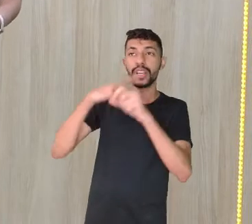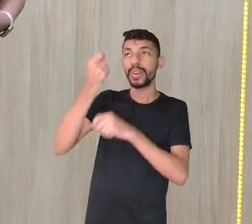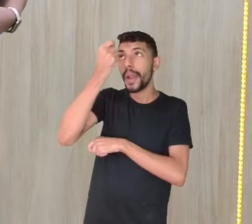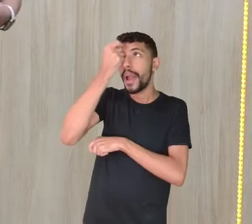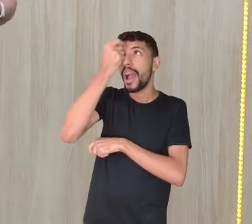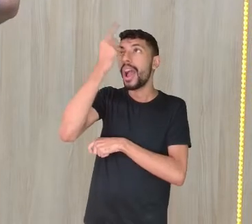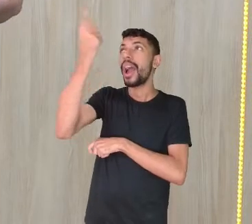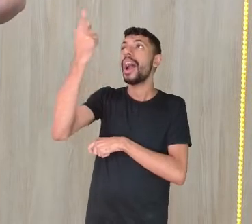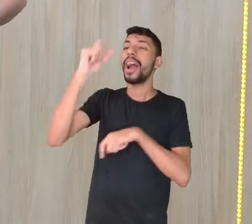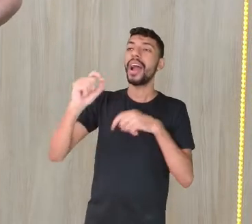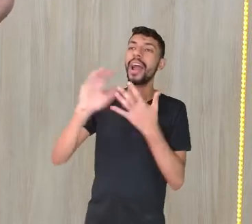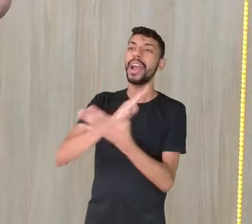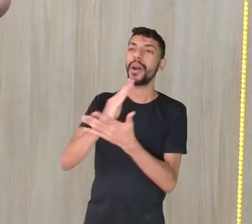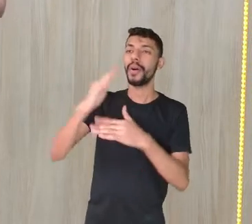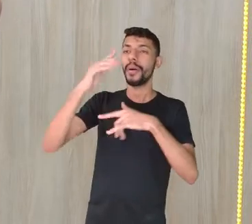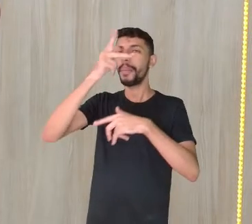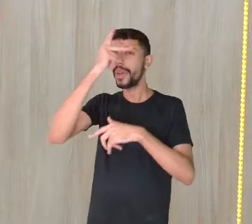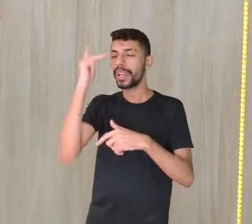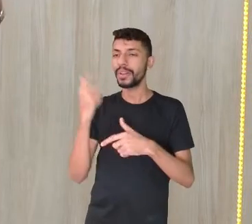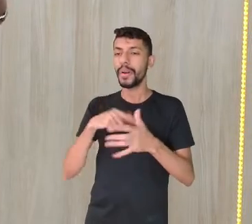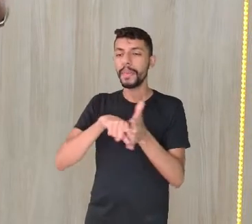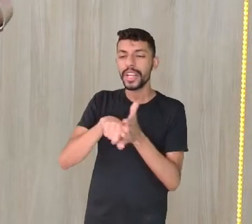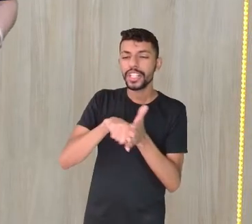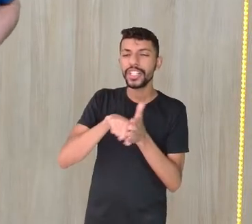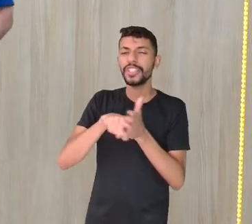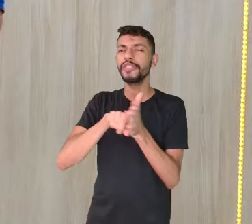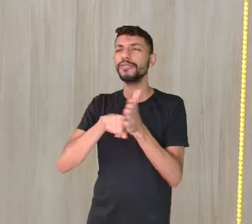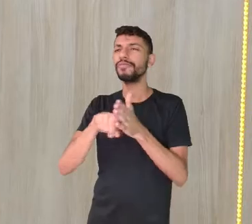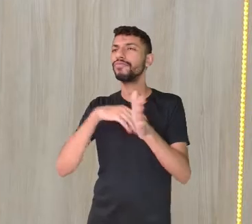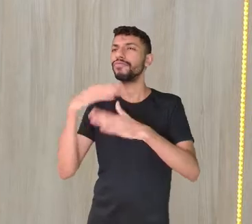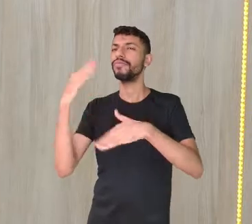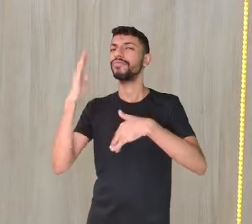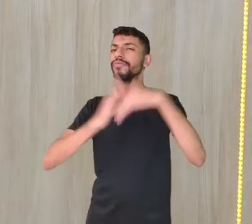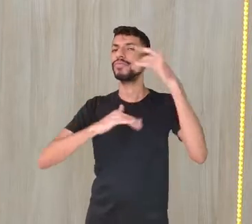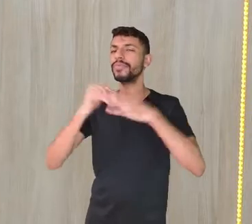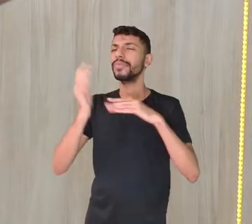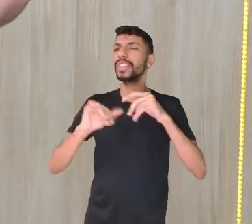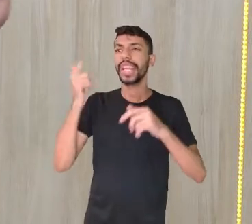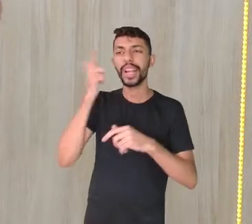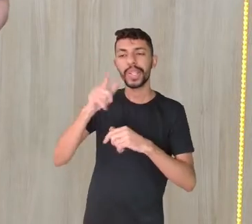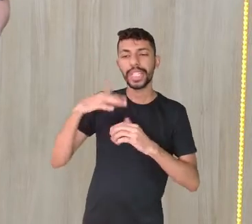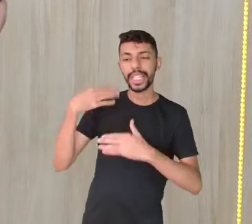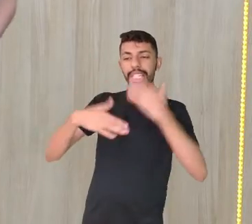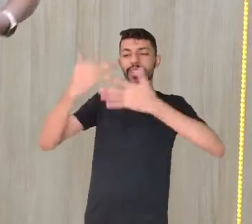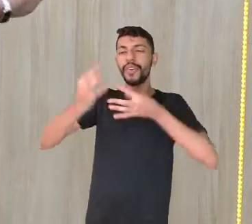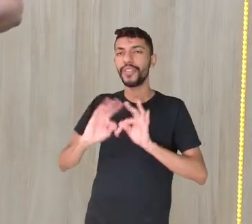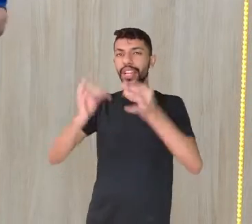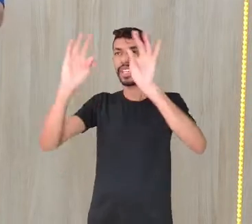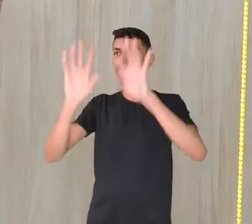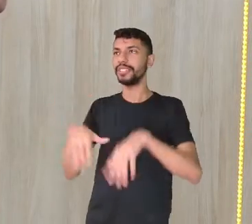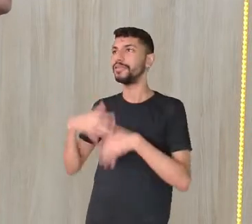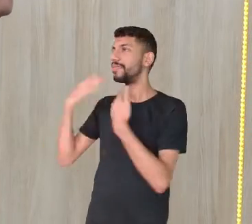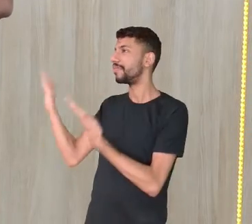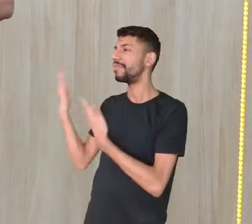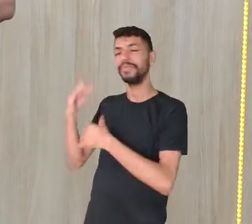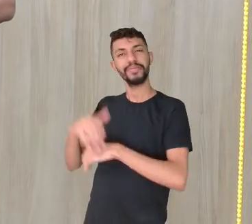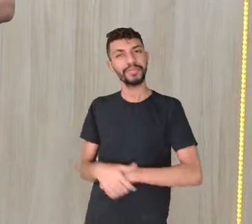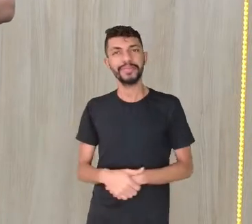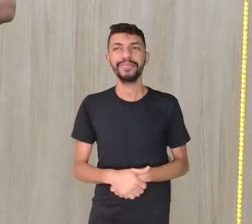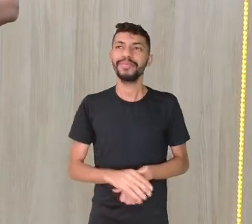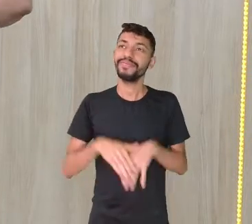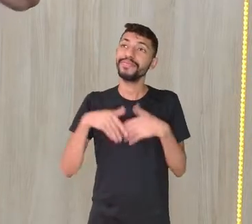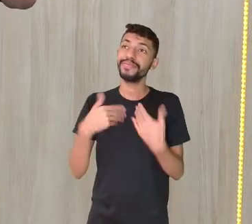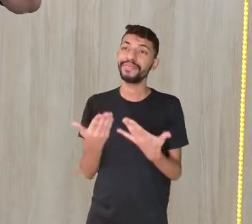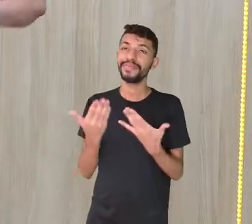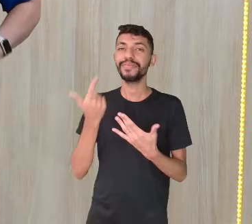né, em pesquisadores, em cientistas, em estudiosos, a desenvolver tamanha tecnologia, tamanho avanço? Então,